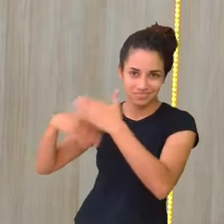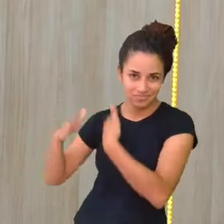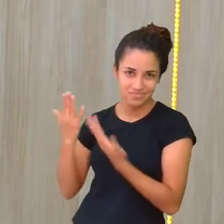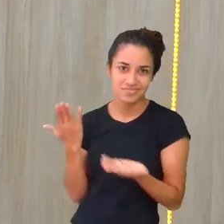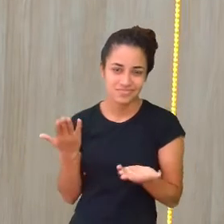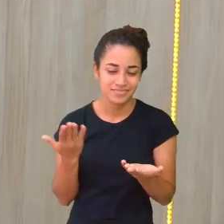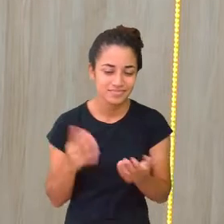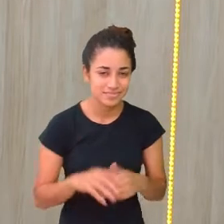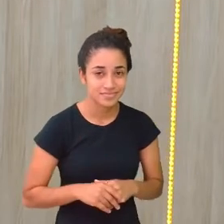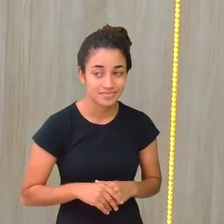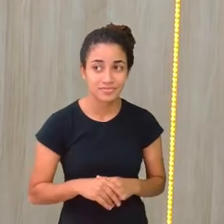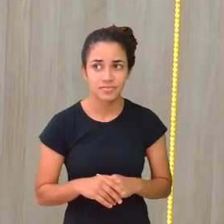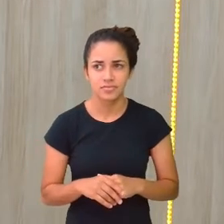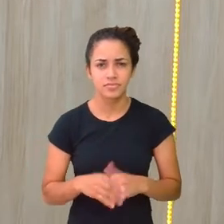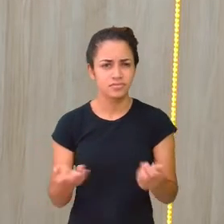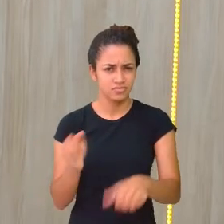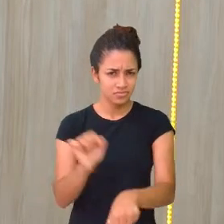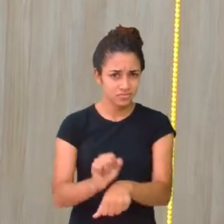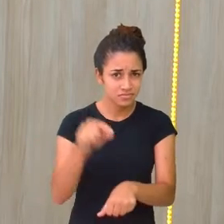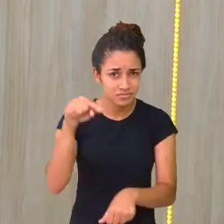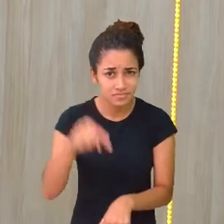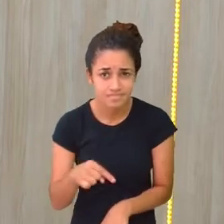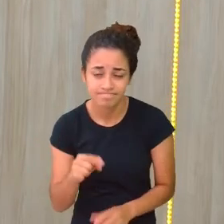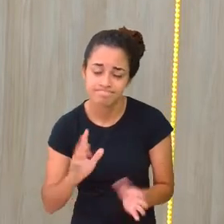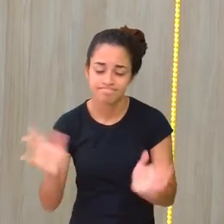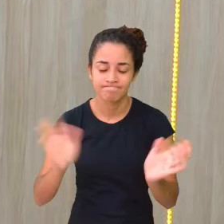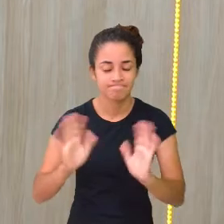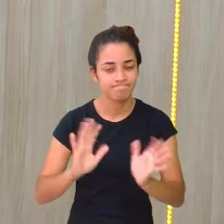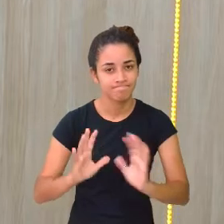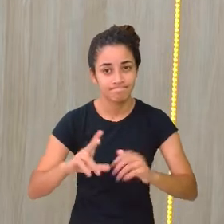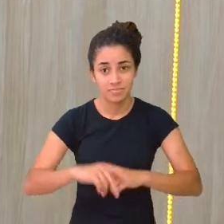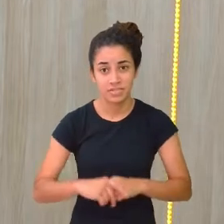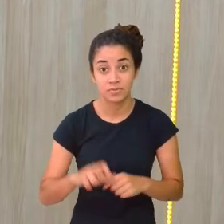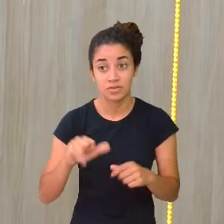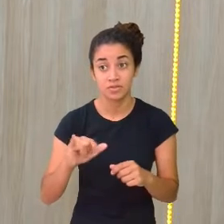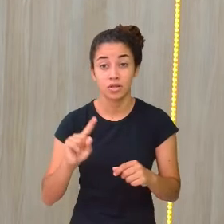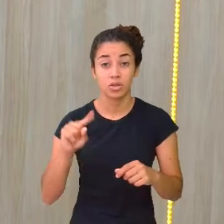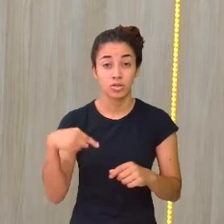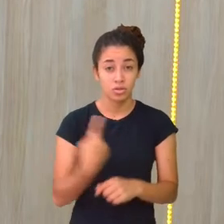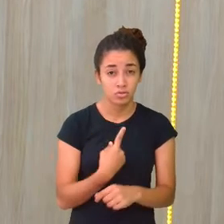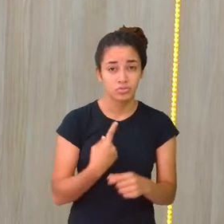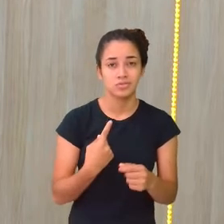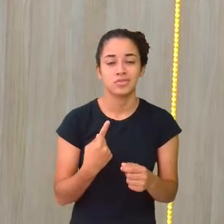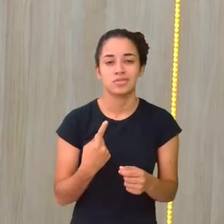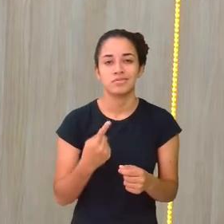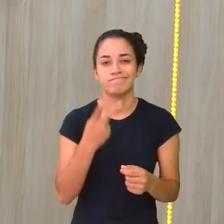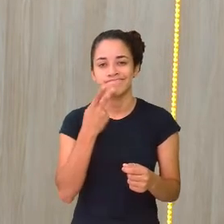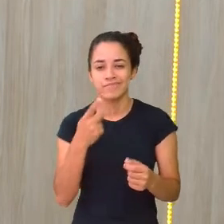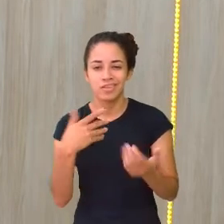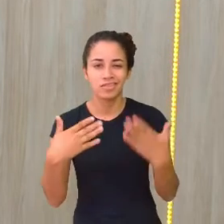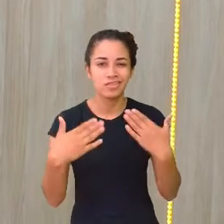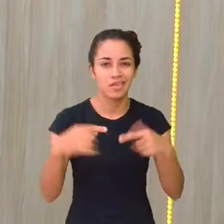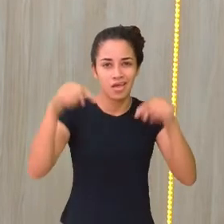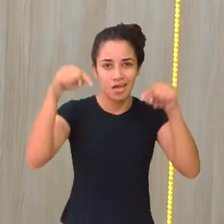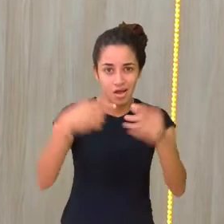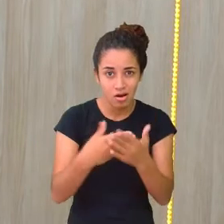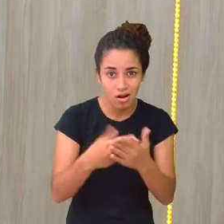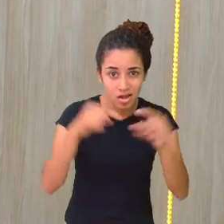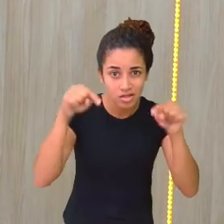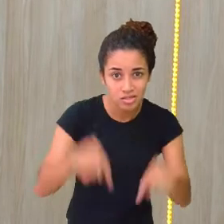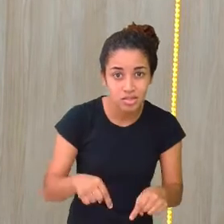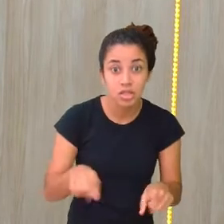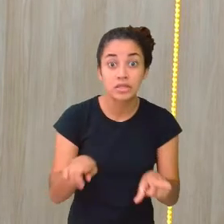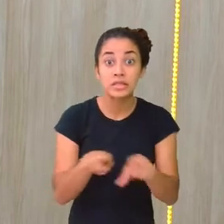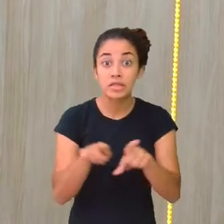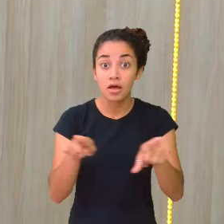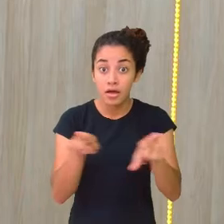passados. Vai parar aqui? Eu acho que não, né, professora Adriana? Se a gente pegar esse recorte dessa aula aqui e for falar sobre ela daqui a alguns